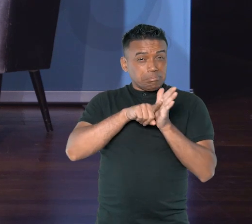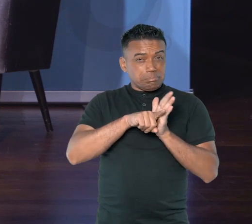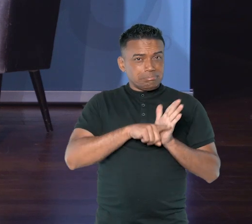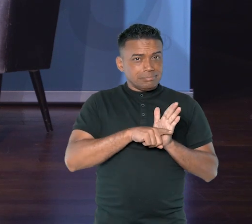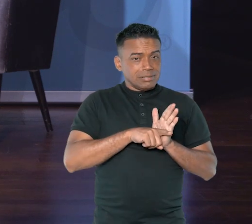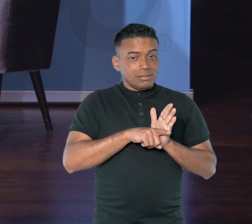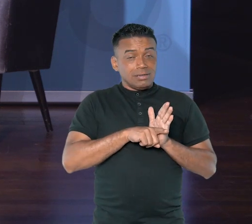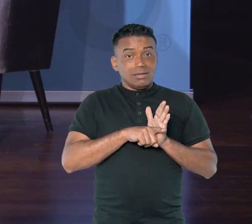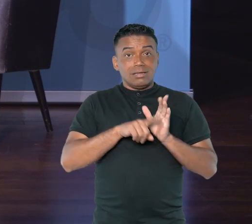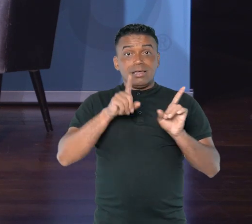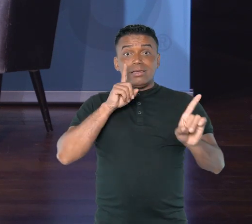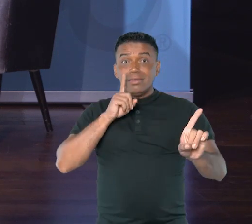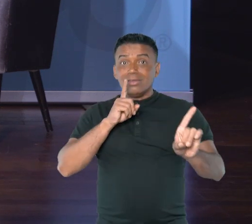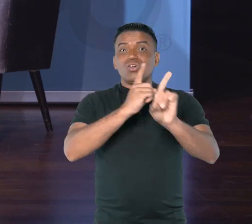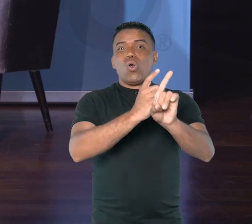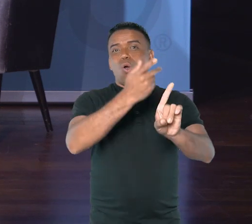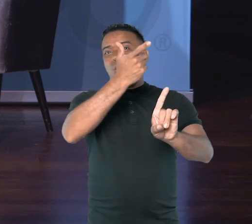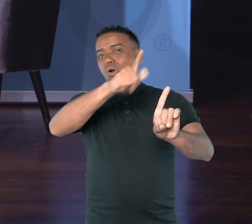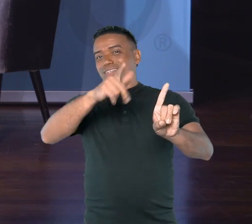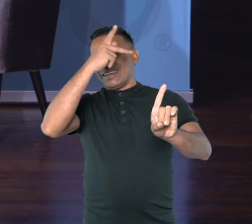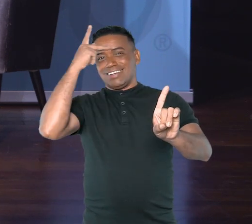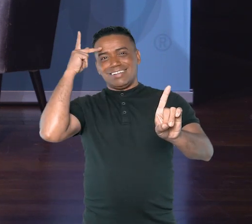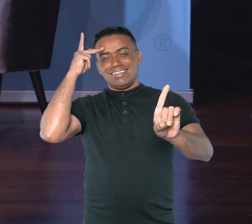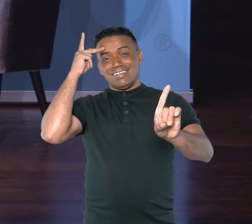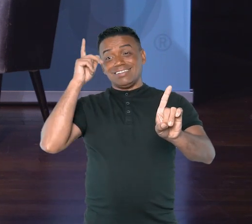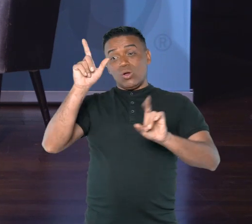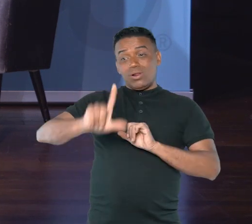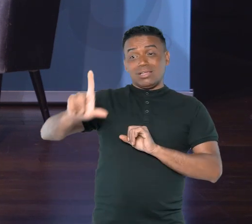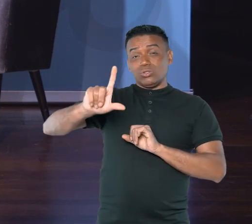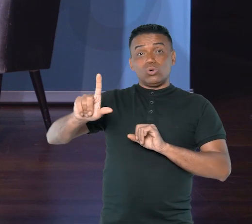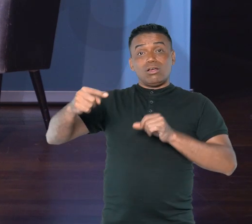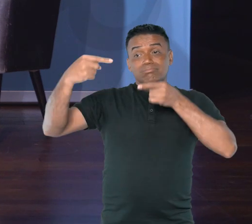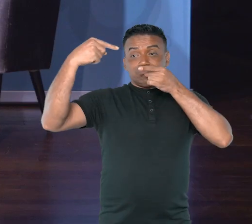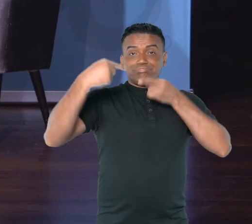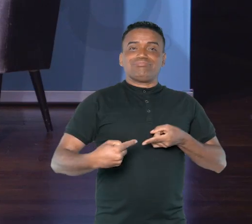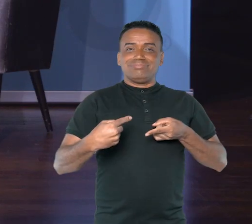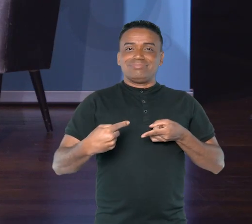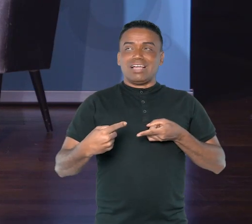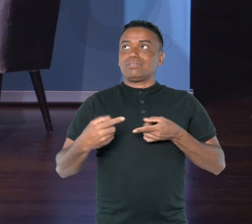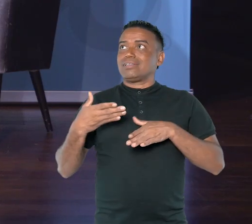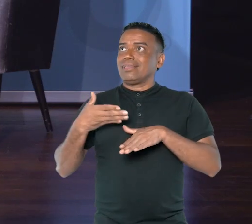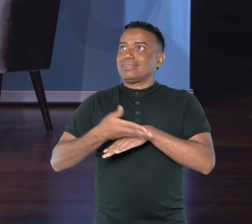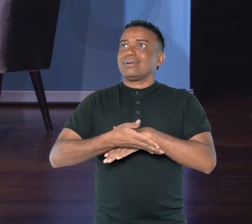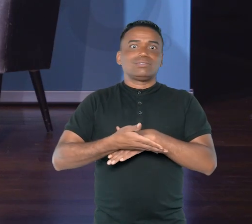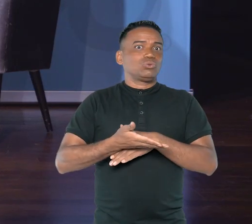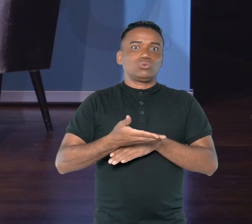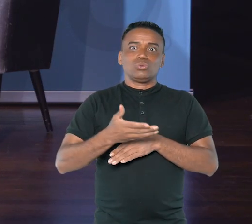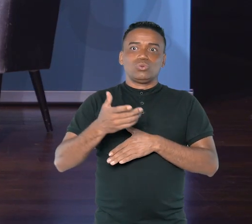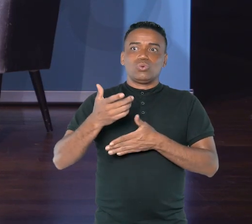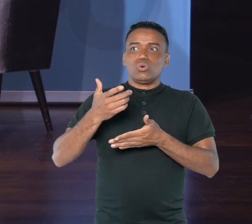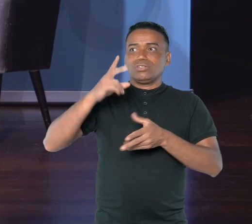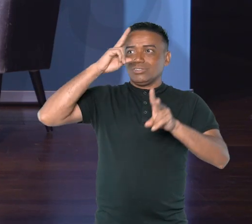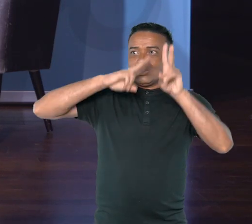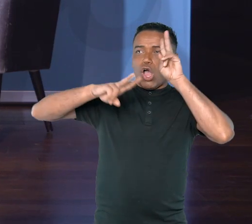em direção ao outro, né? A literatura ela provoca isso. Você está entrando num outro mundo, né?